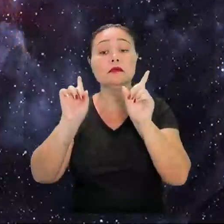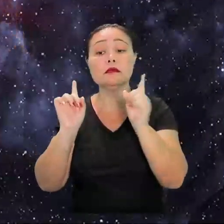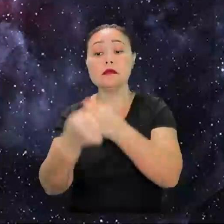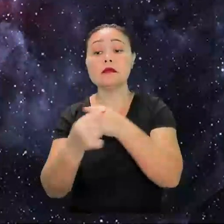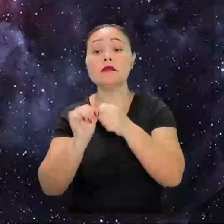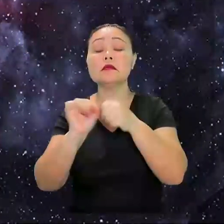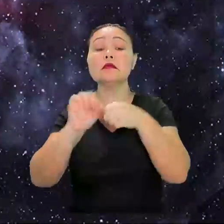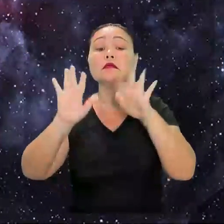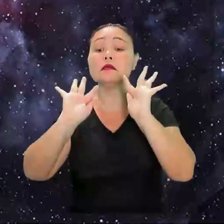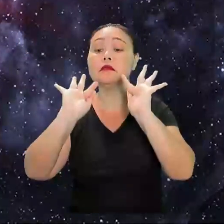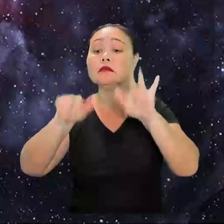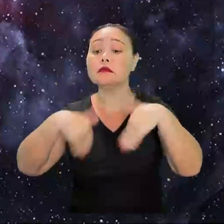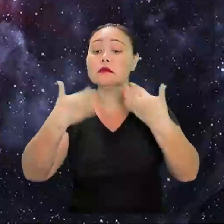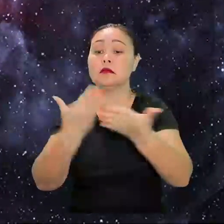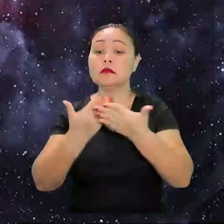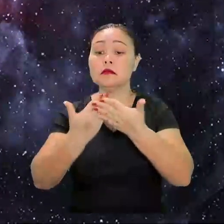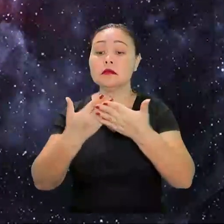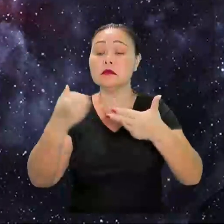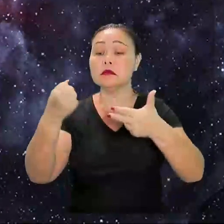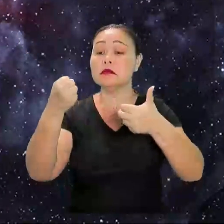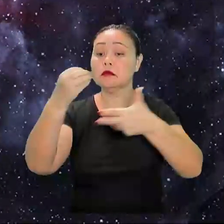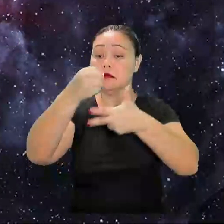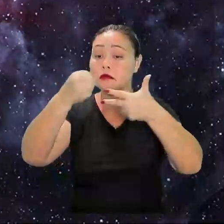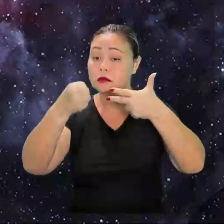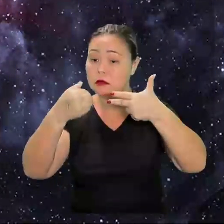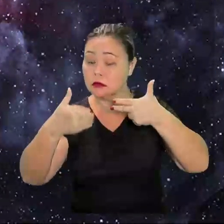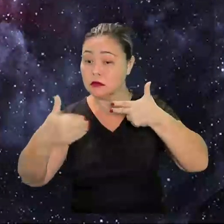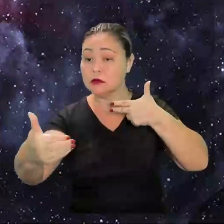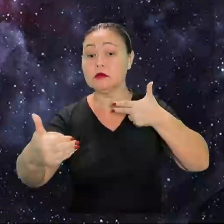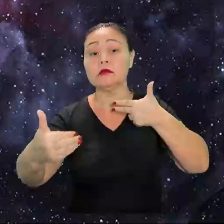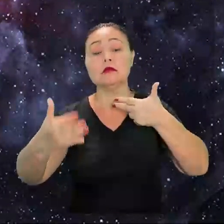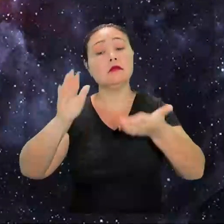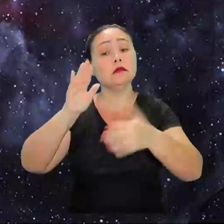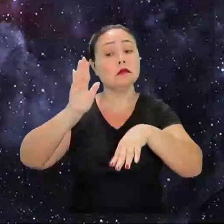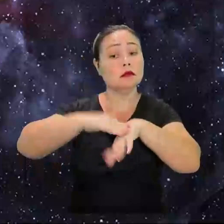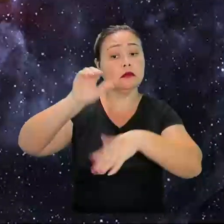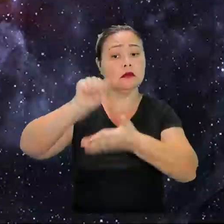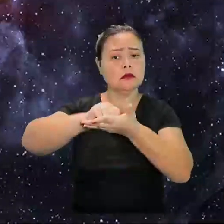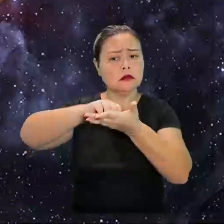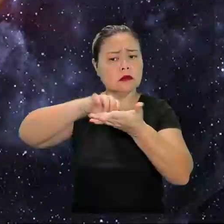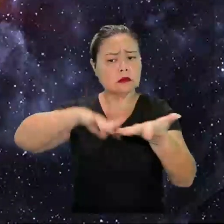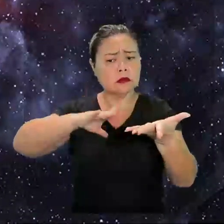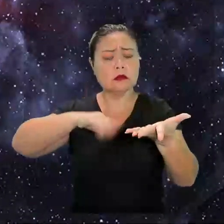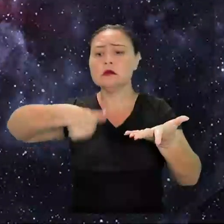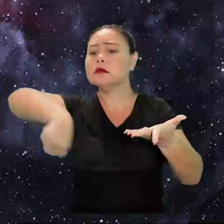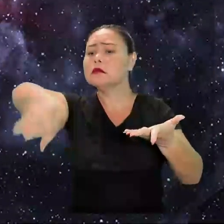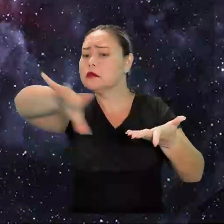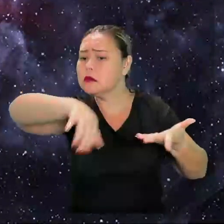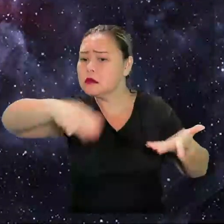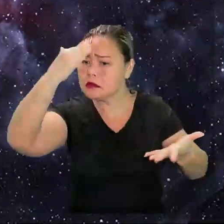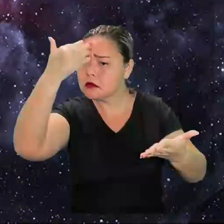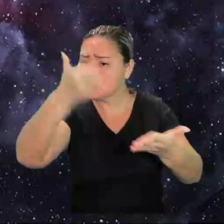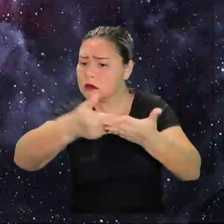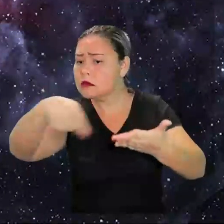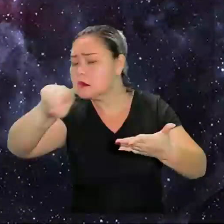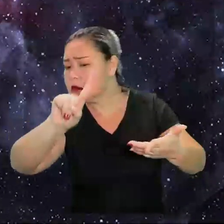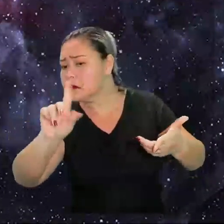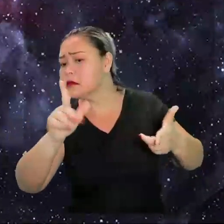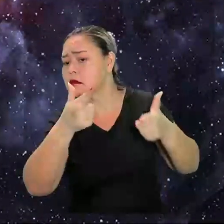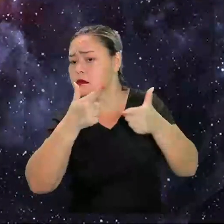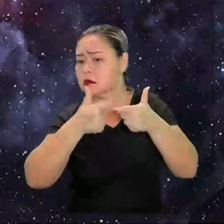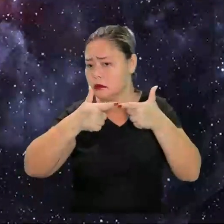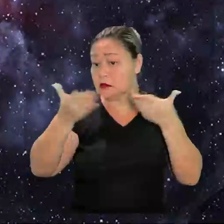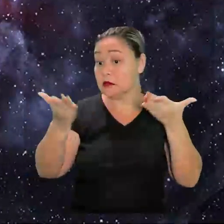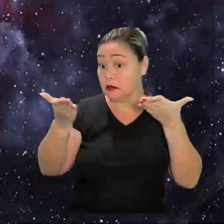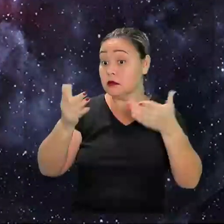assim a gente encerra a nossa aula do Super Enem Ativar com mais atividades. Eu acredito que a galera possa ter um pouco de dificuldade nessas que